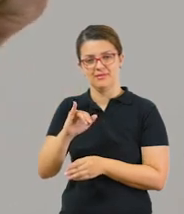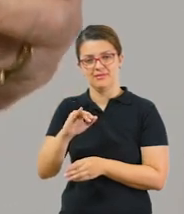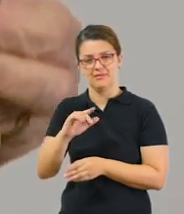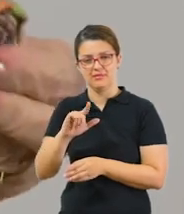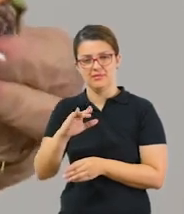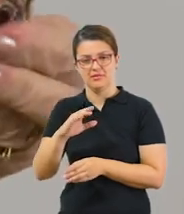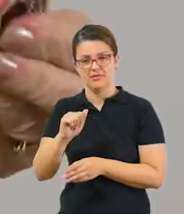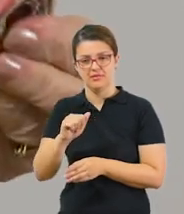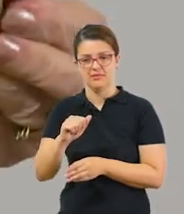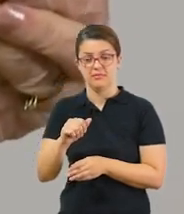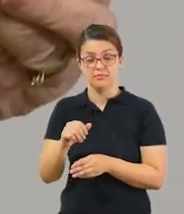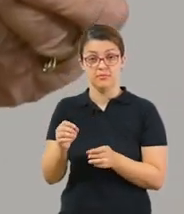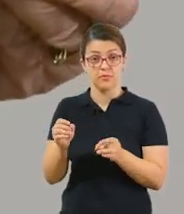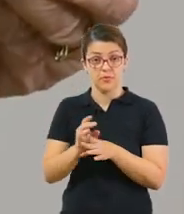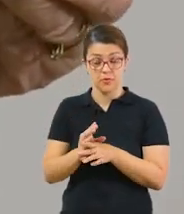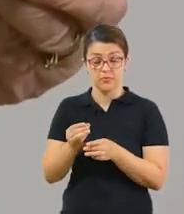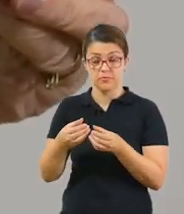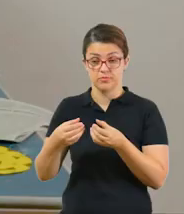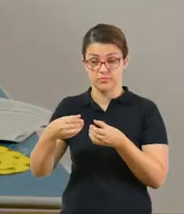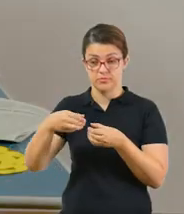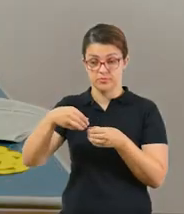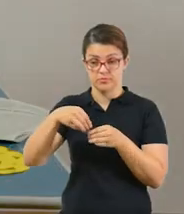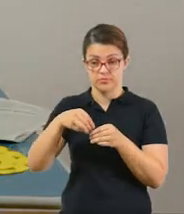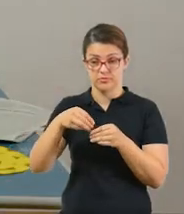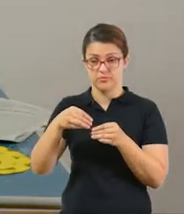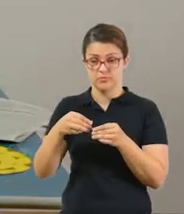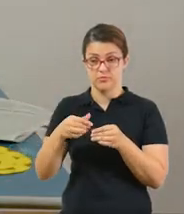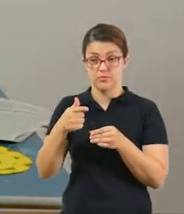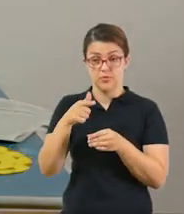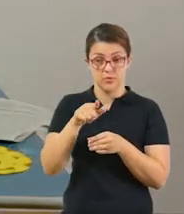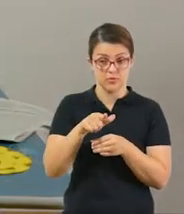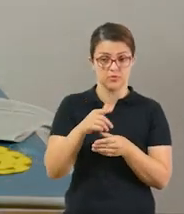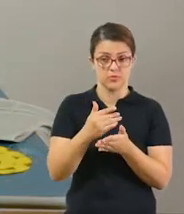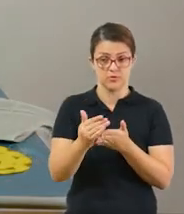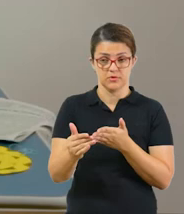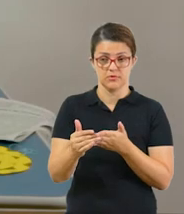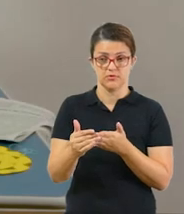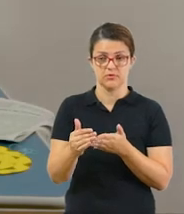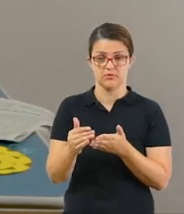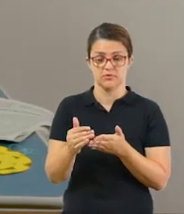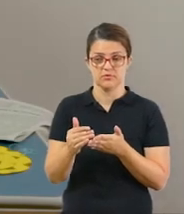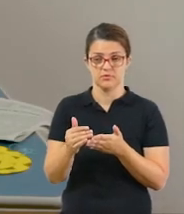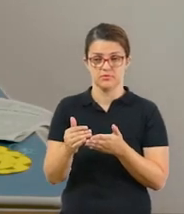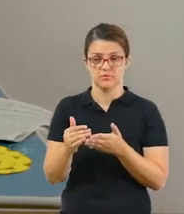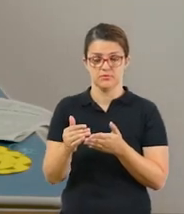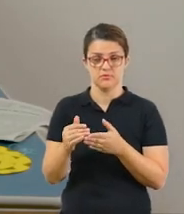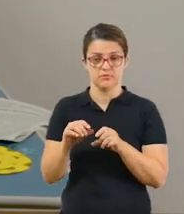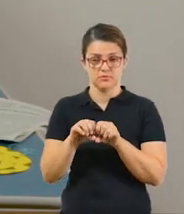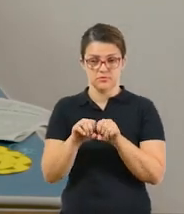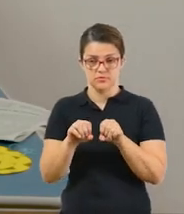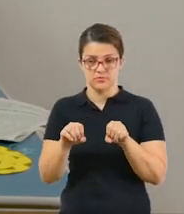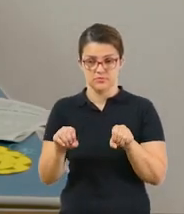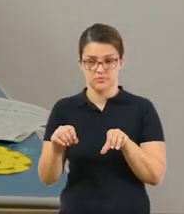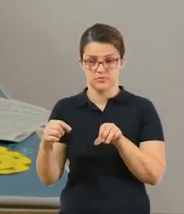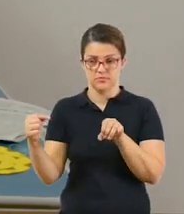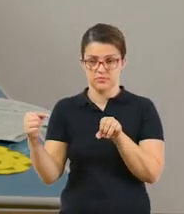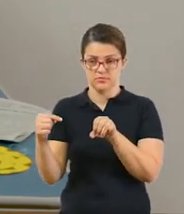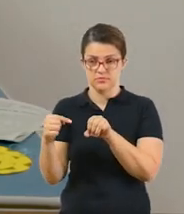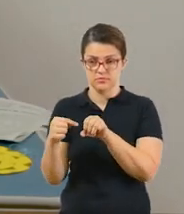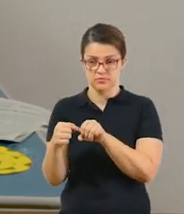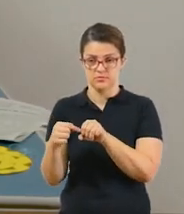terminou aquele canudinho coloca-se a cola e começa o outro olha aí ó